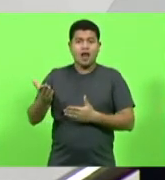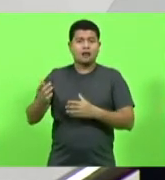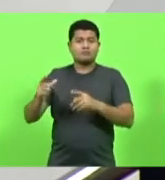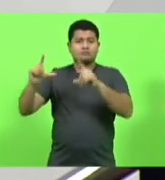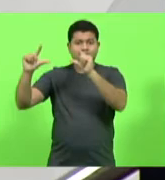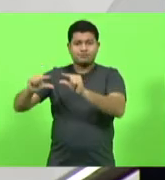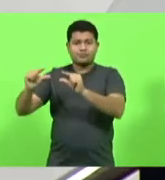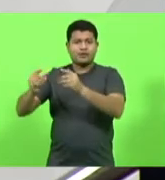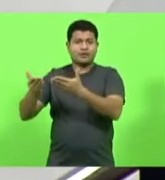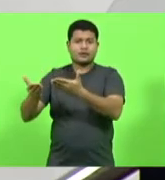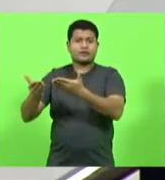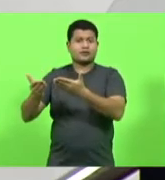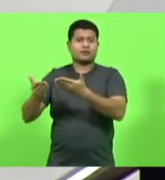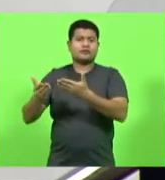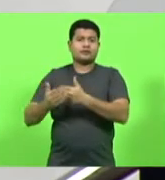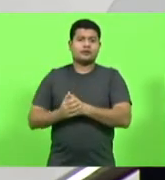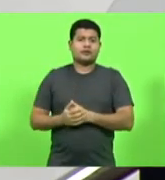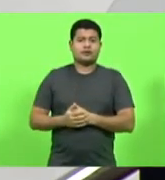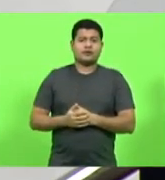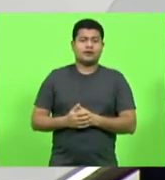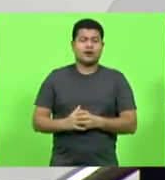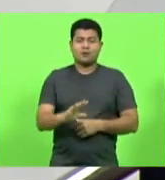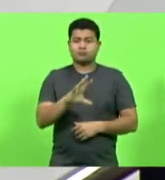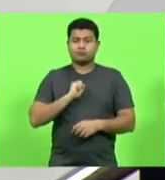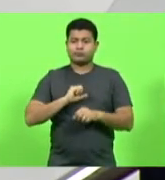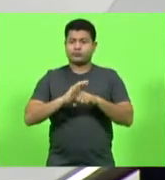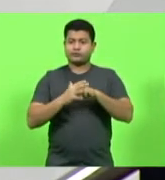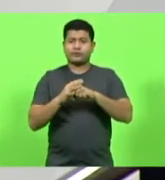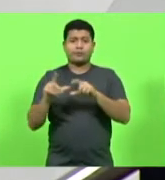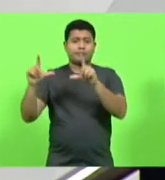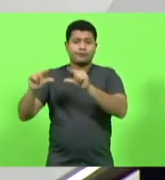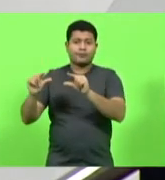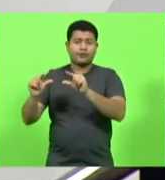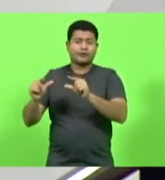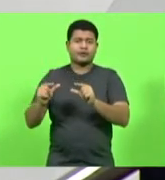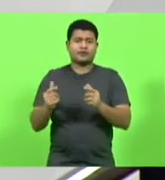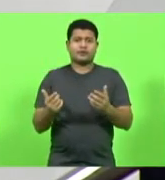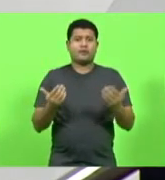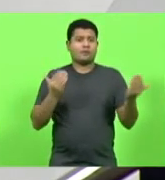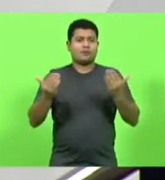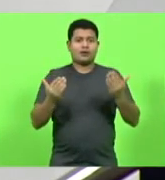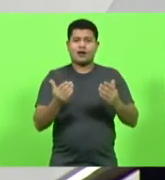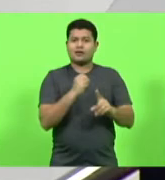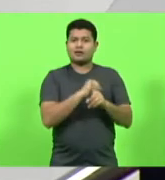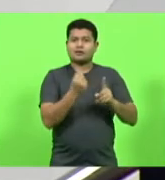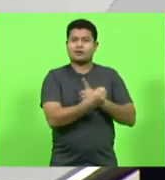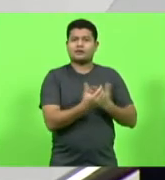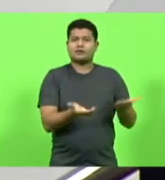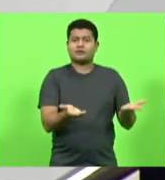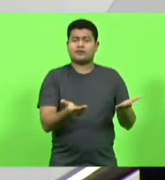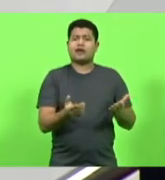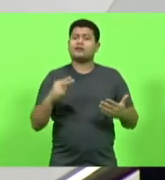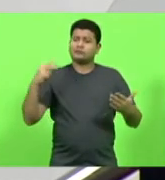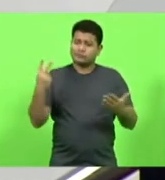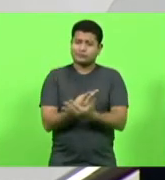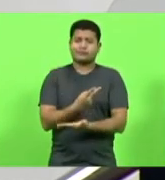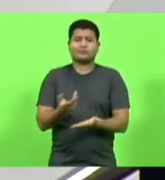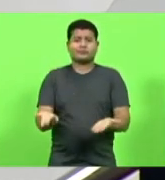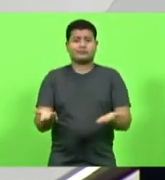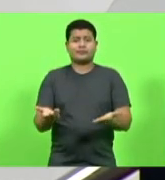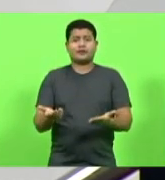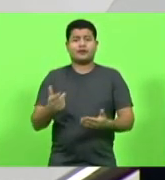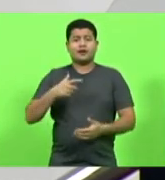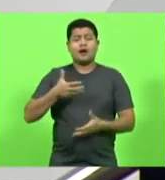qualquer cidade, por que vacinalizantes? Está errado. Está errado. Então eu quero aqui me